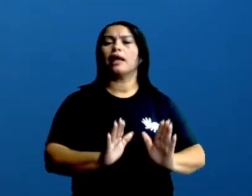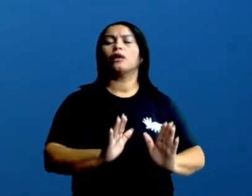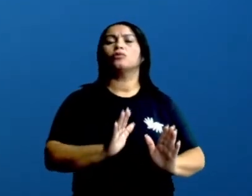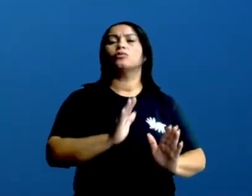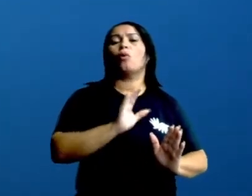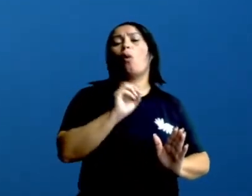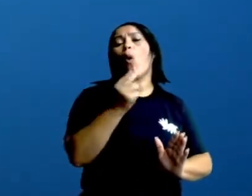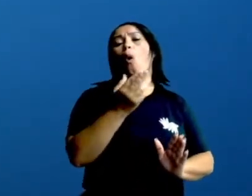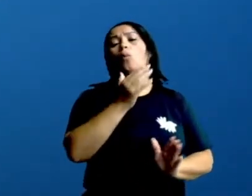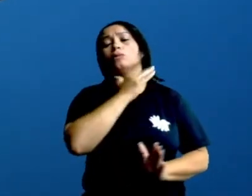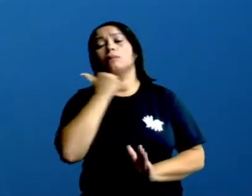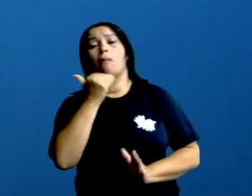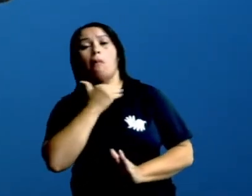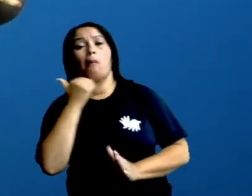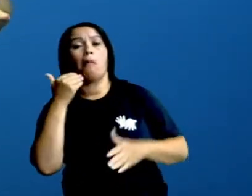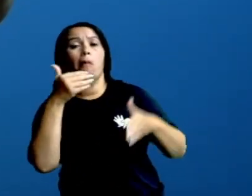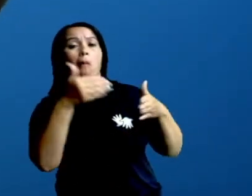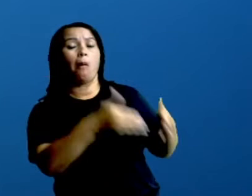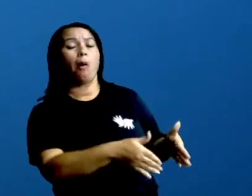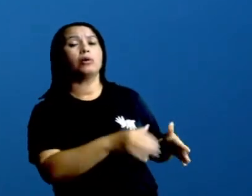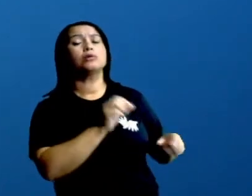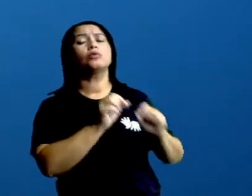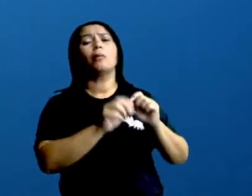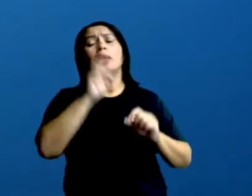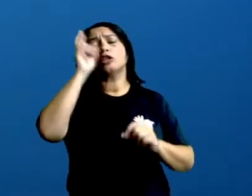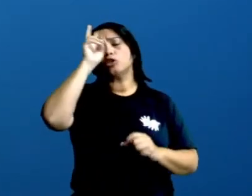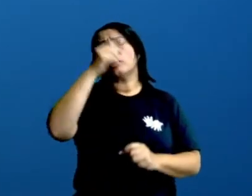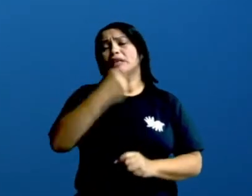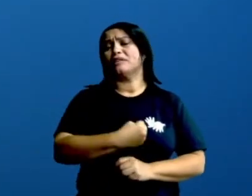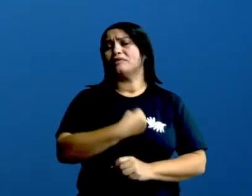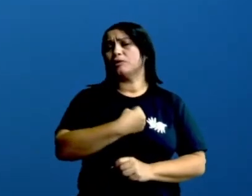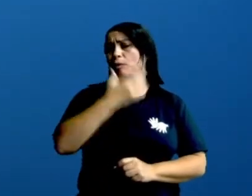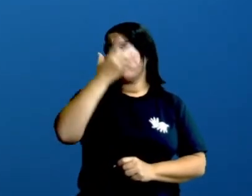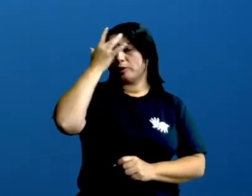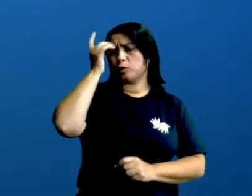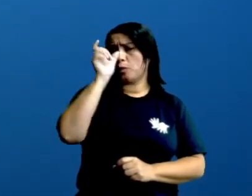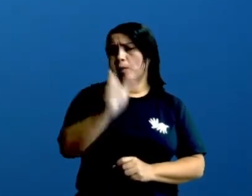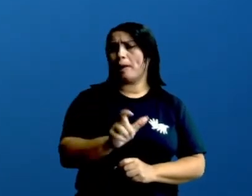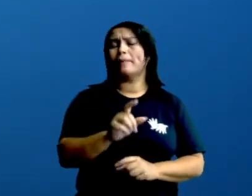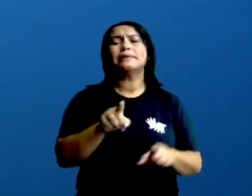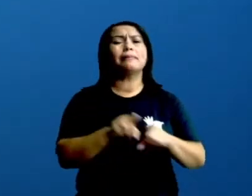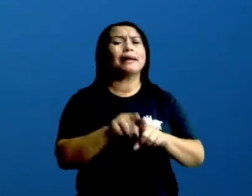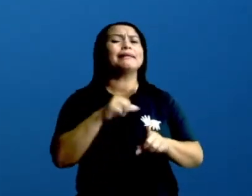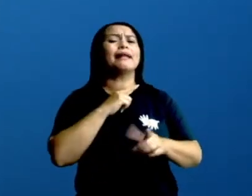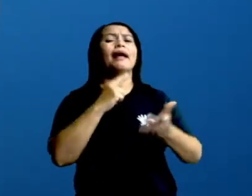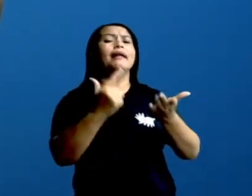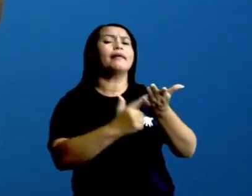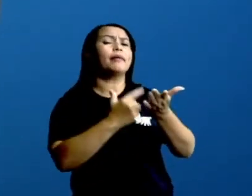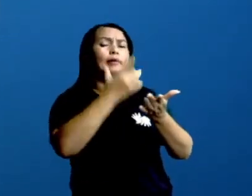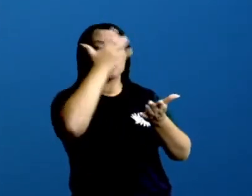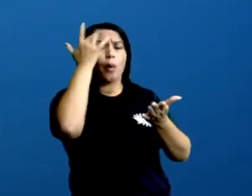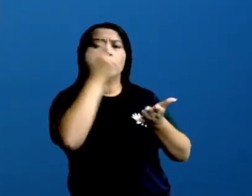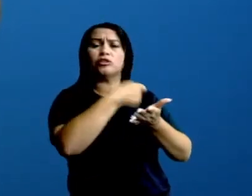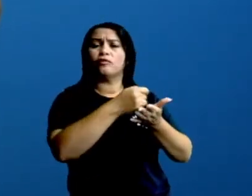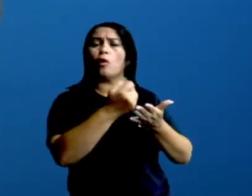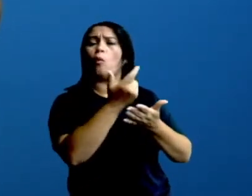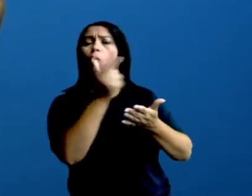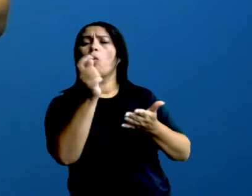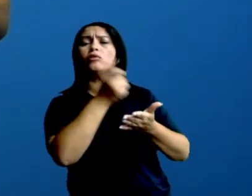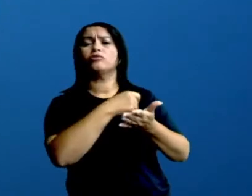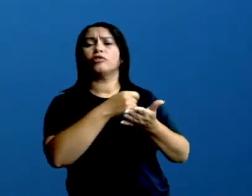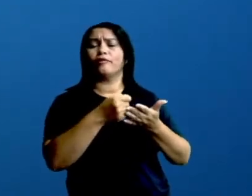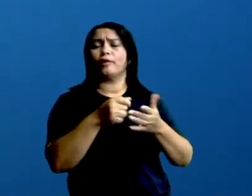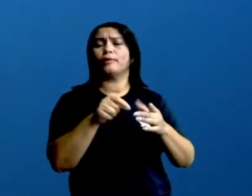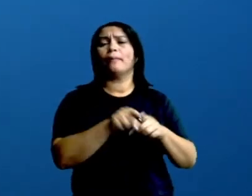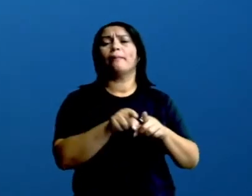documentos oficiais, né, sobre a história de vida de uma pessoa. Mas tem também livros que essa pessoa escreveu ou que outra pessoa escreveu sobre